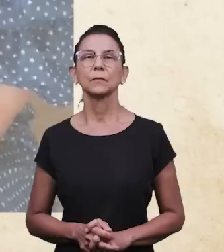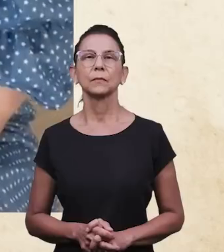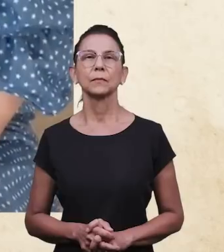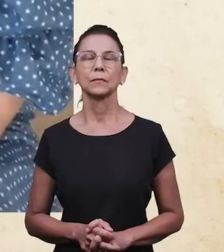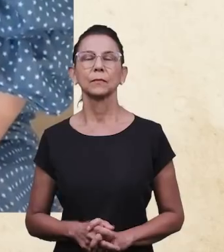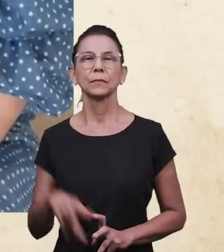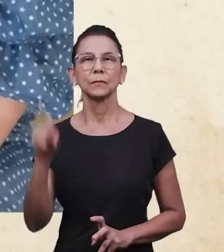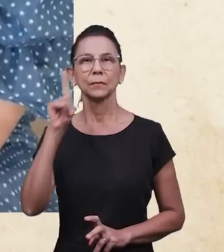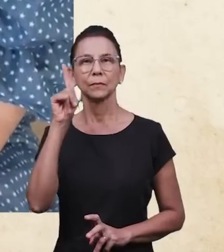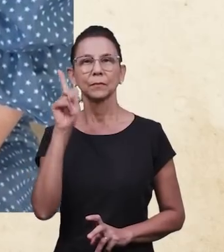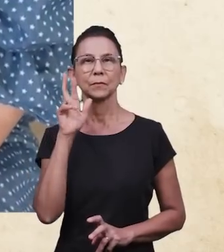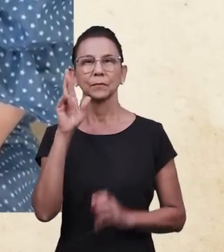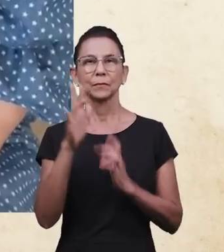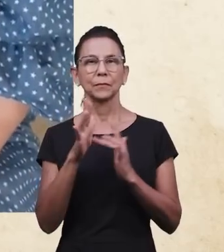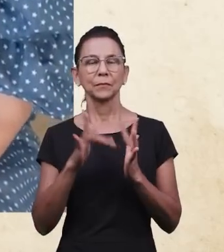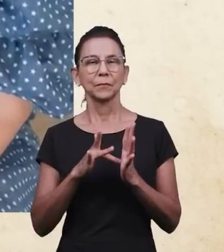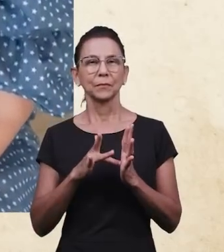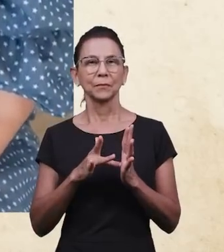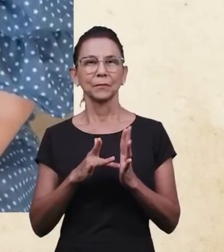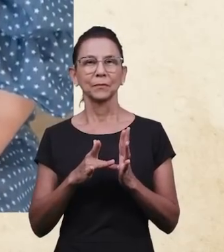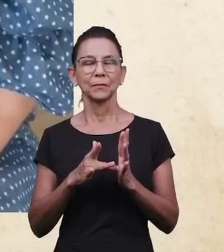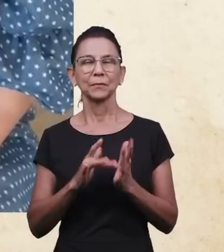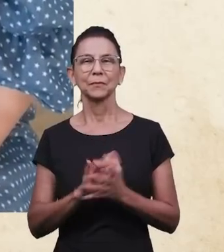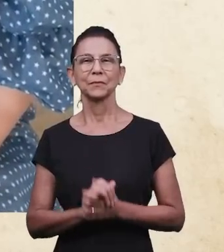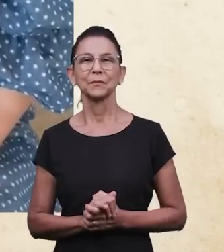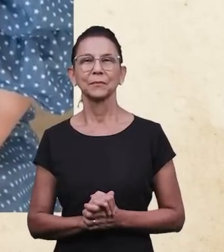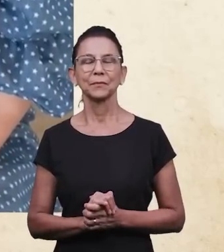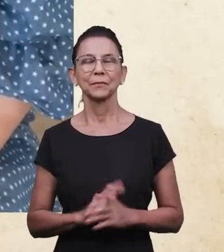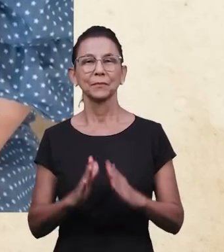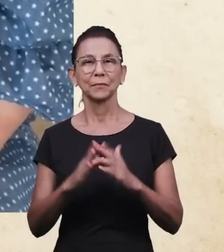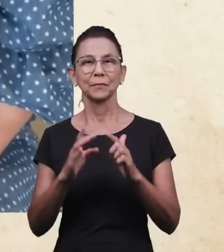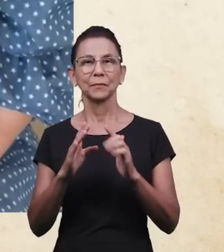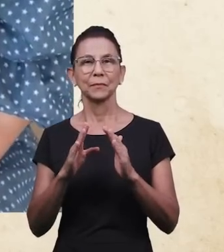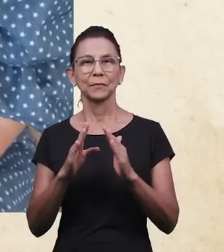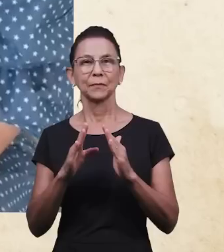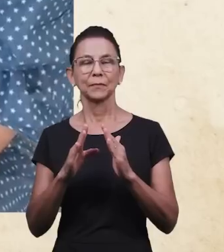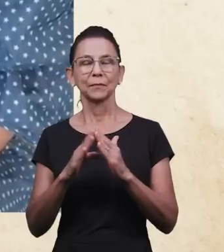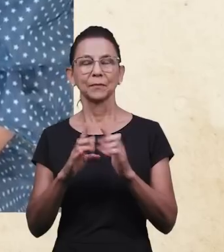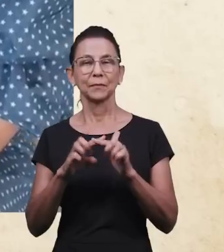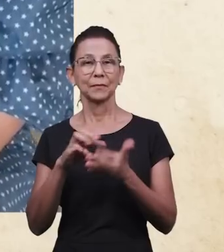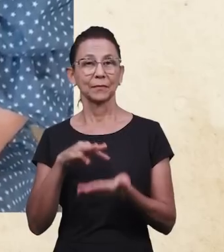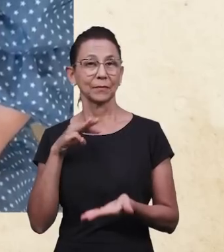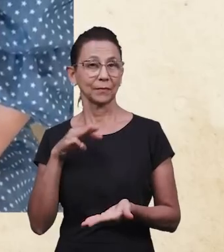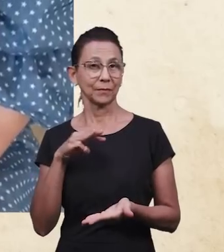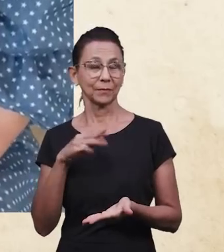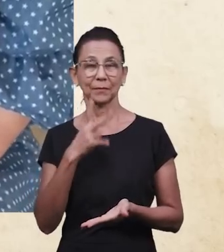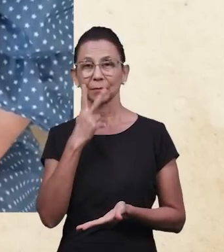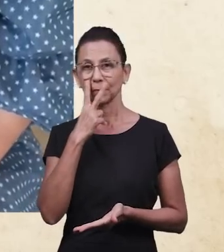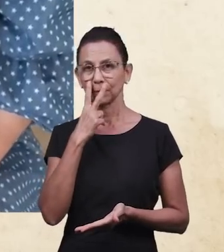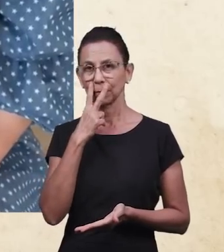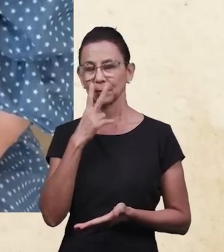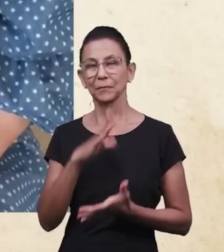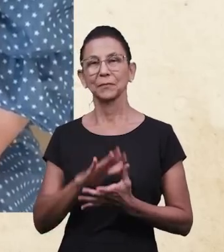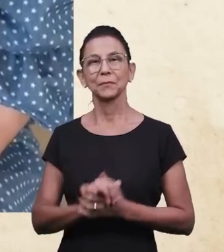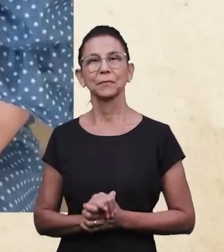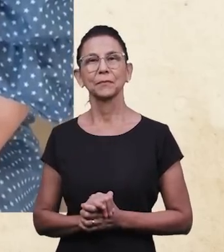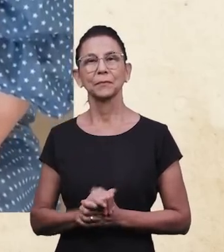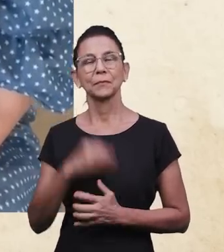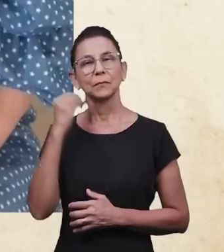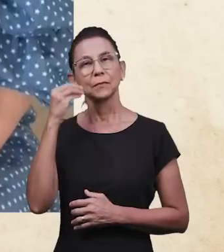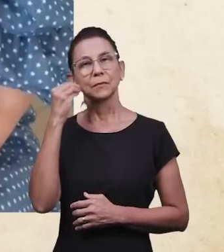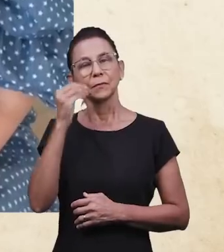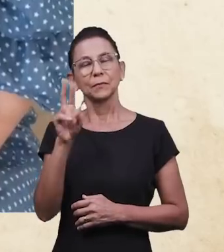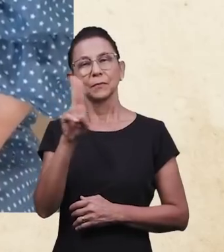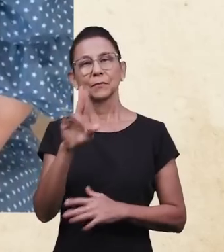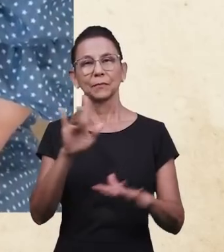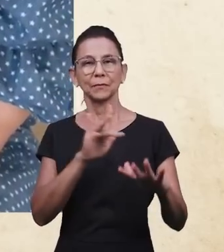A paz do Senhor, irmãos. Meu nome é Samira, eu sou da Igreja de Barro Vermelho e eu estou aqui para compartilhar com os irmãos uma experiência com a utilização